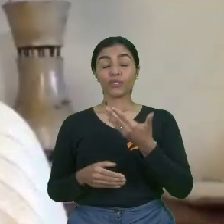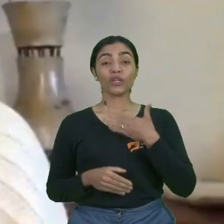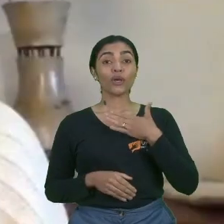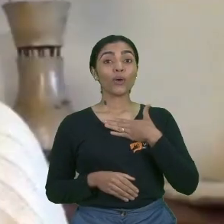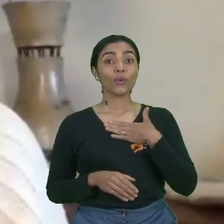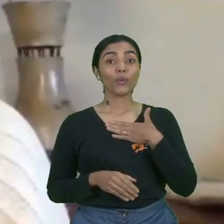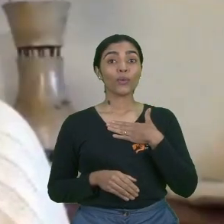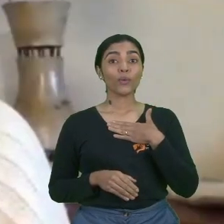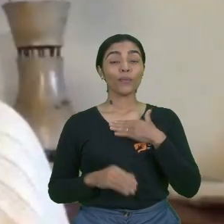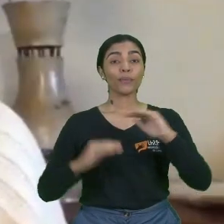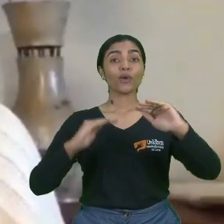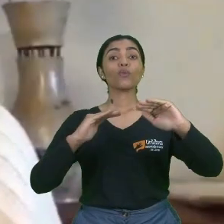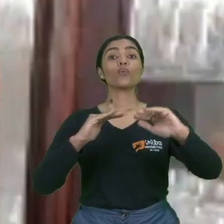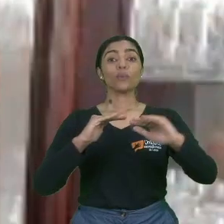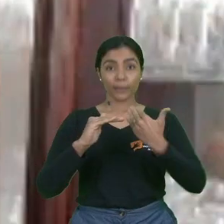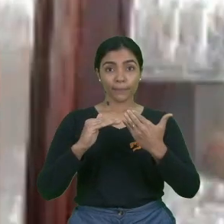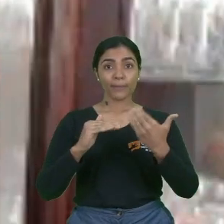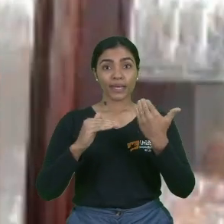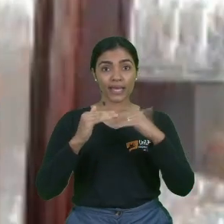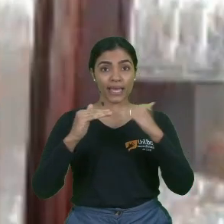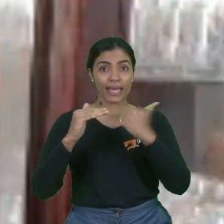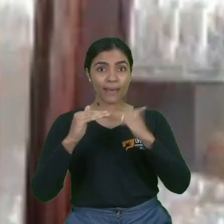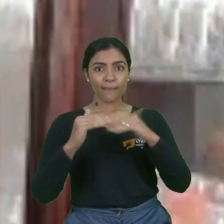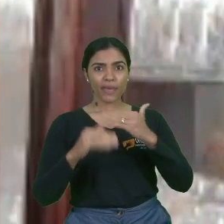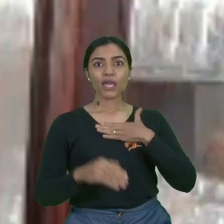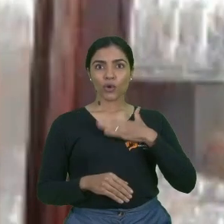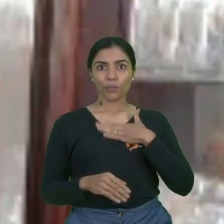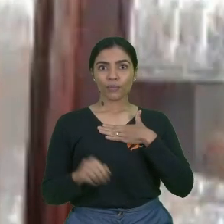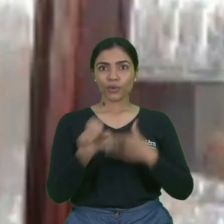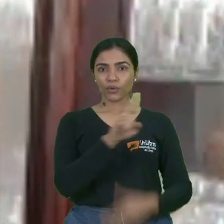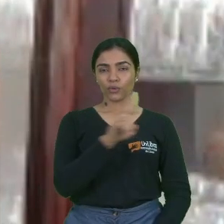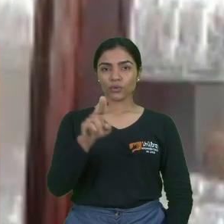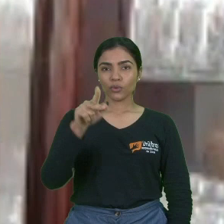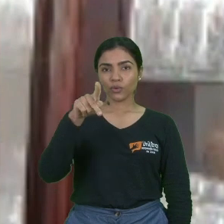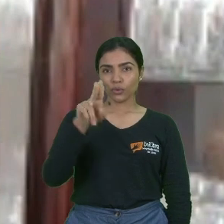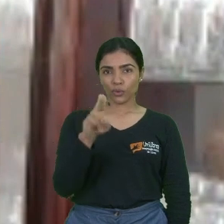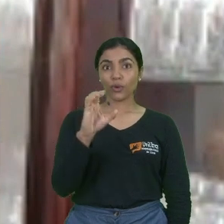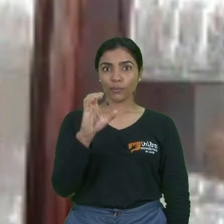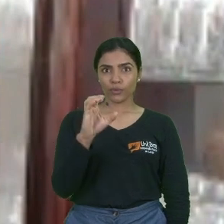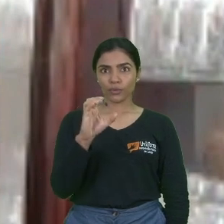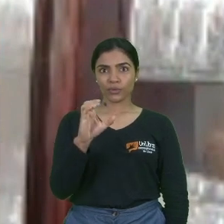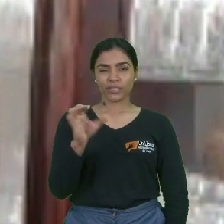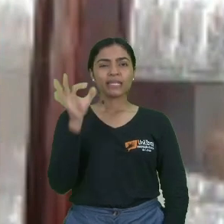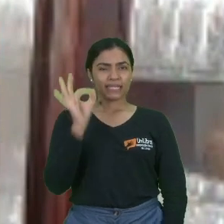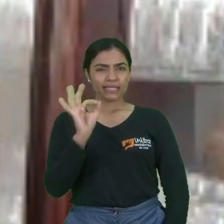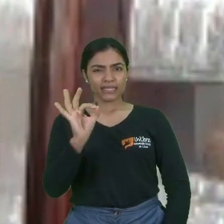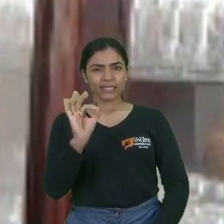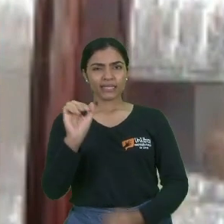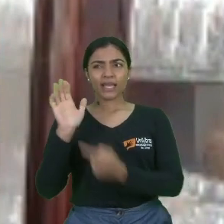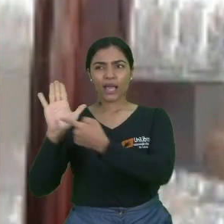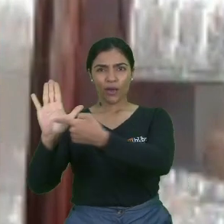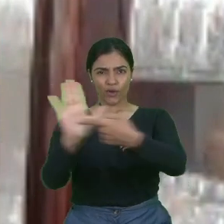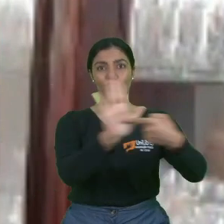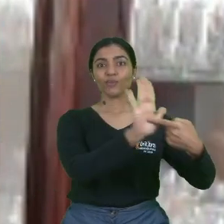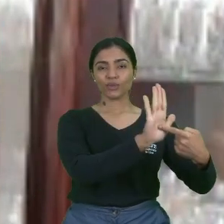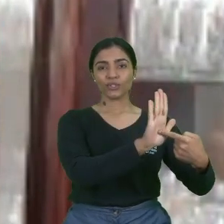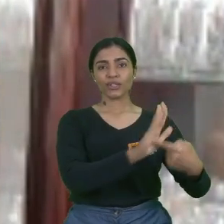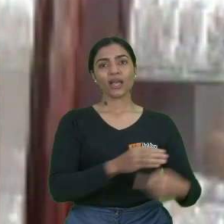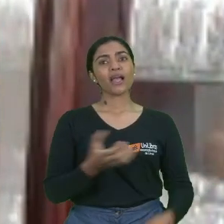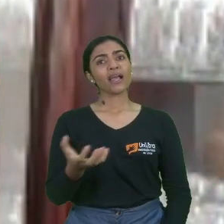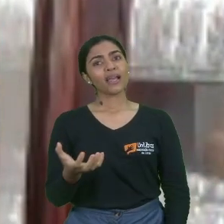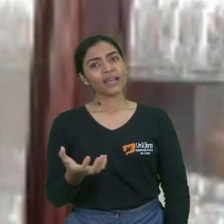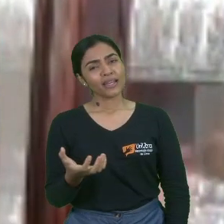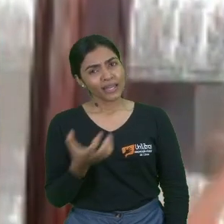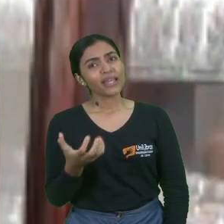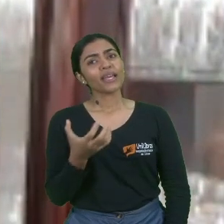deu meio e-mail direitinho porque quem quis porque eu adoraria gostaria de